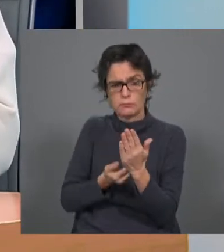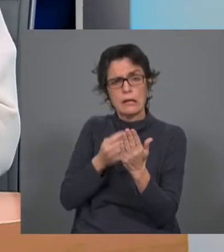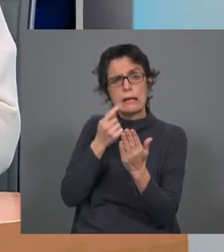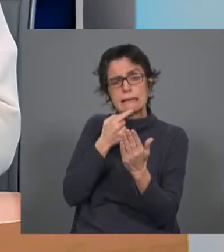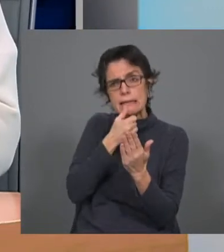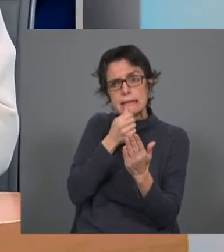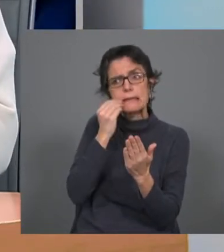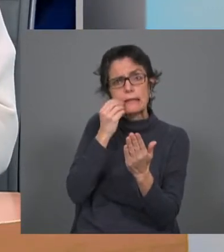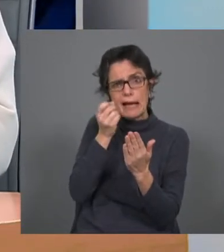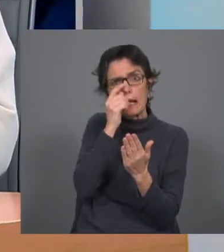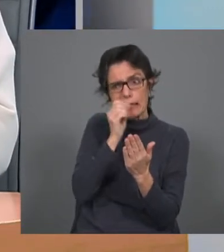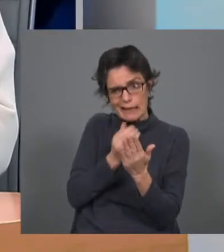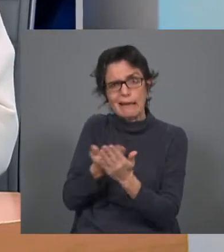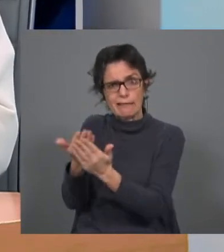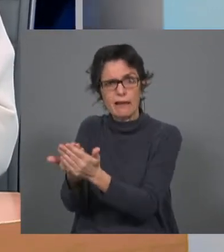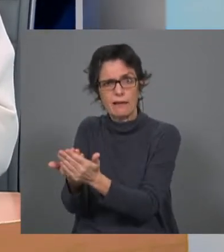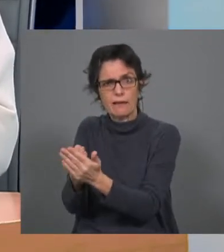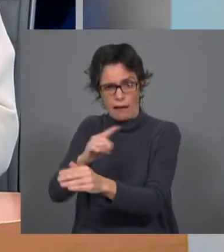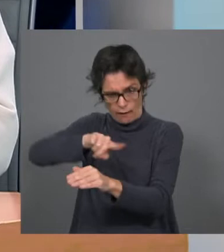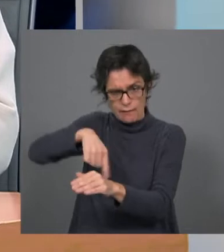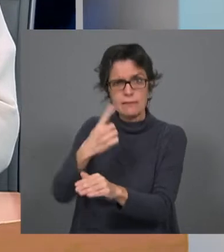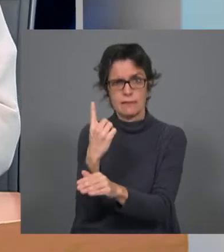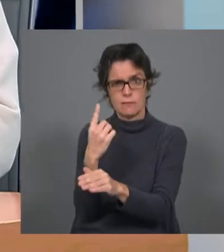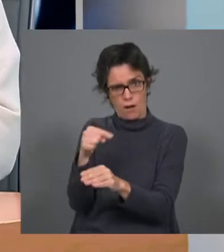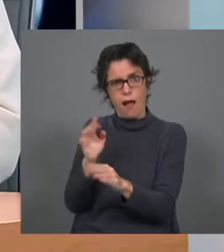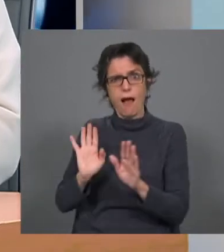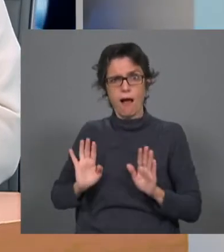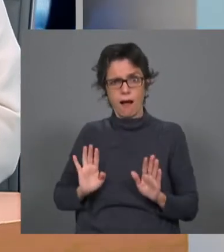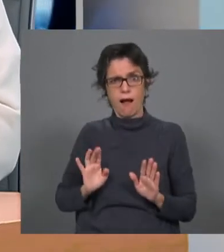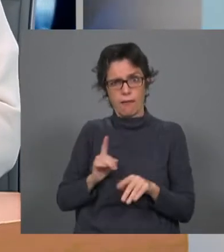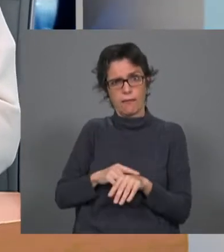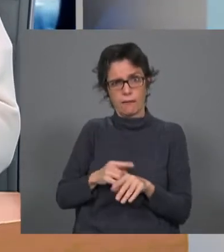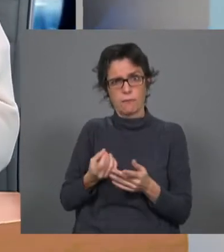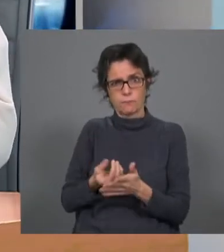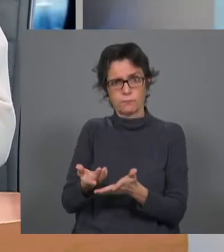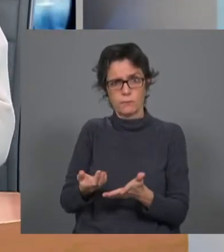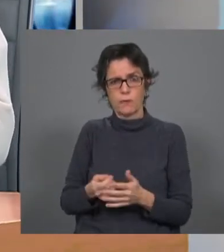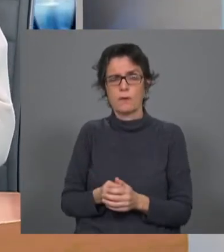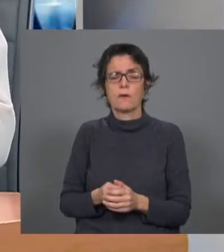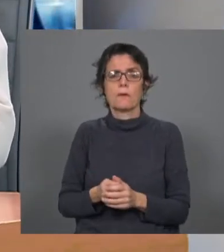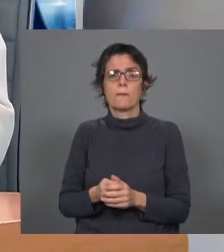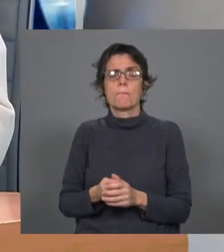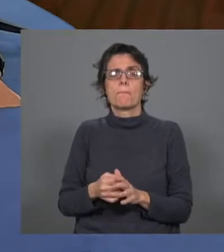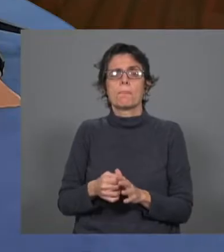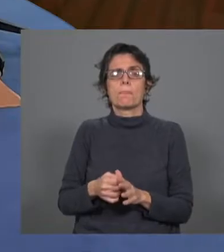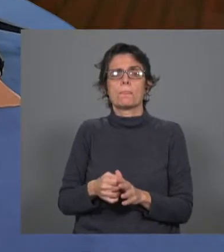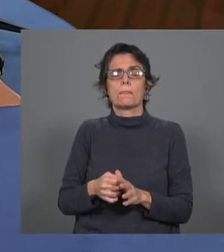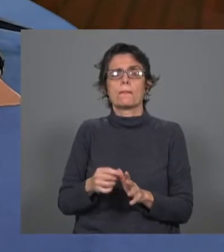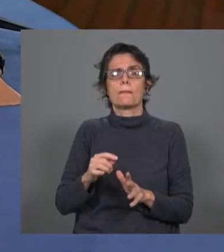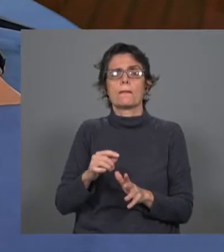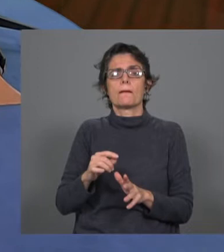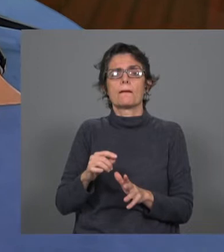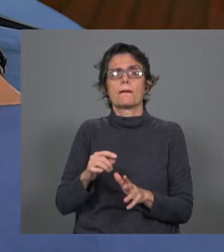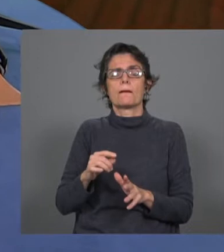lado. É possível ir procurar prioritários. Depois, há casos que têm sido